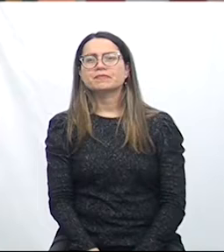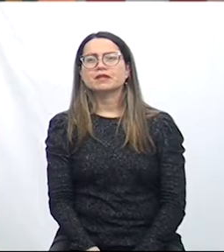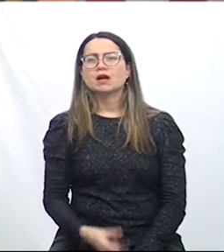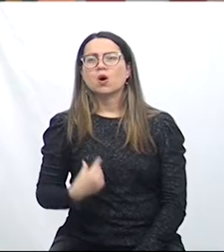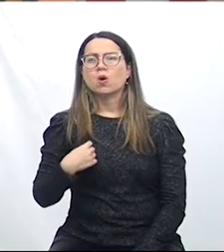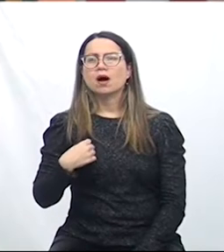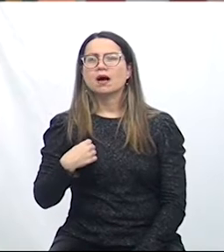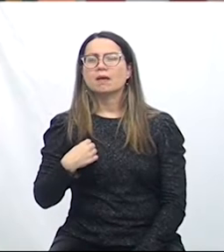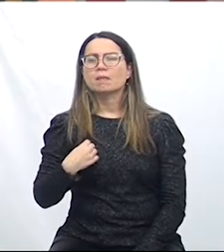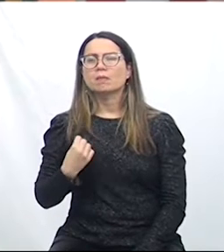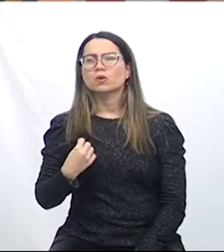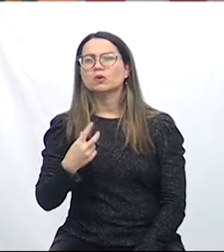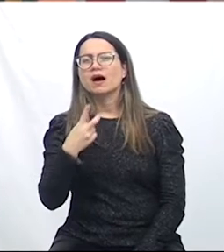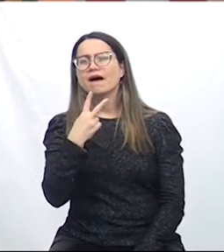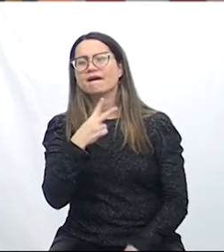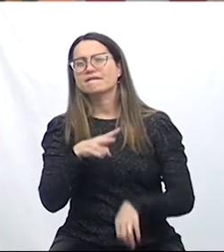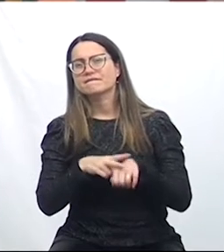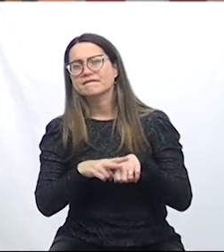amarelo.